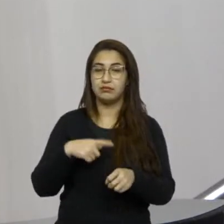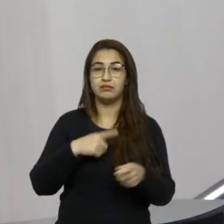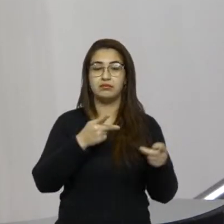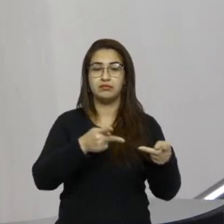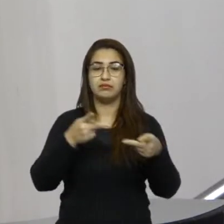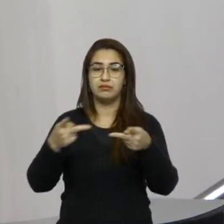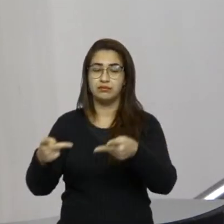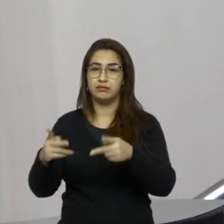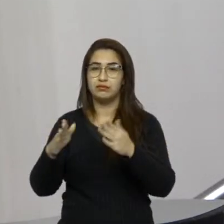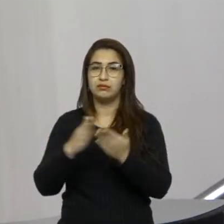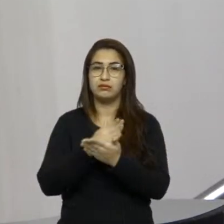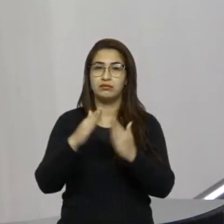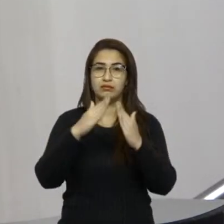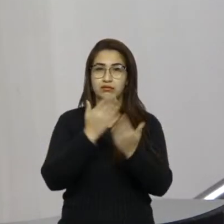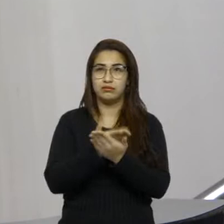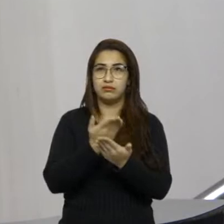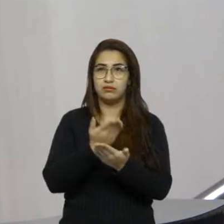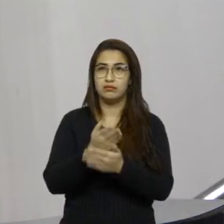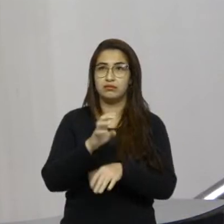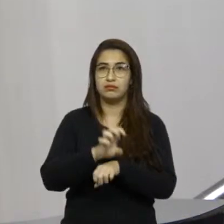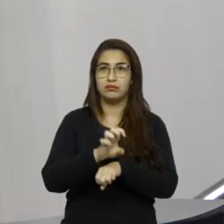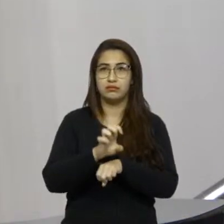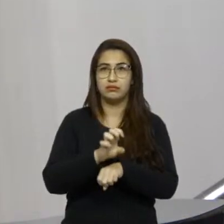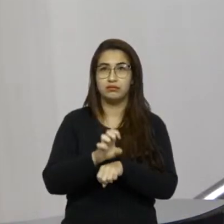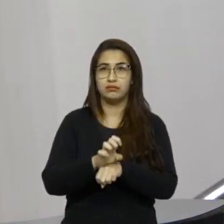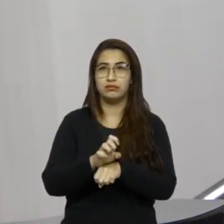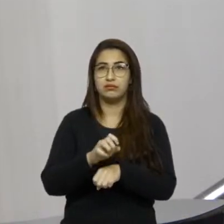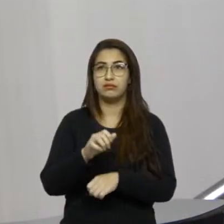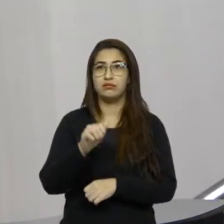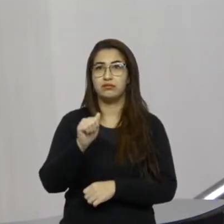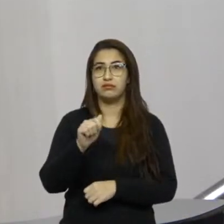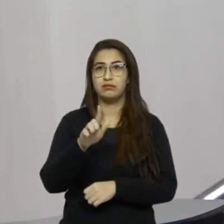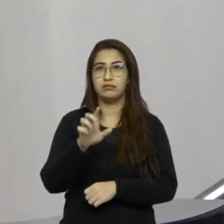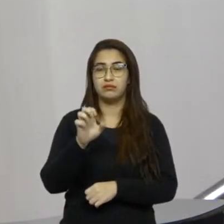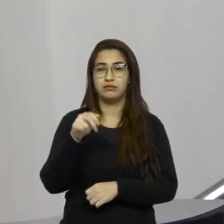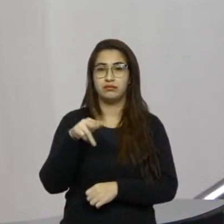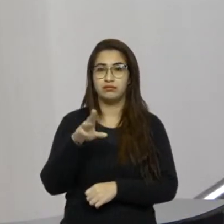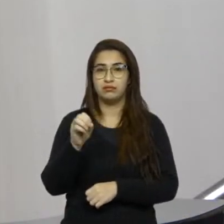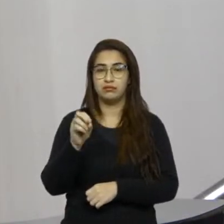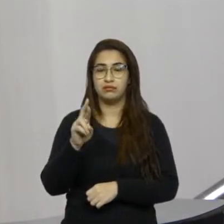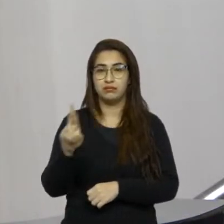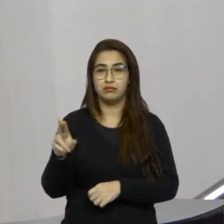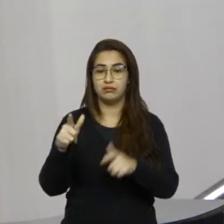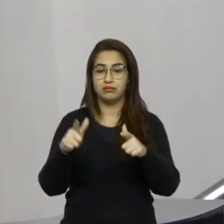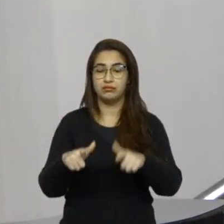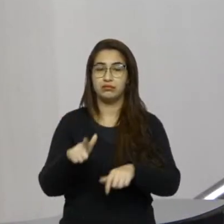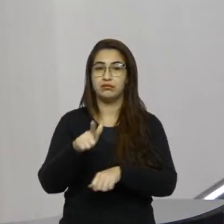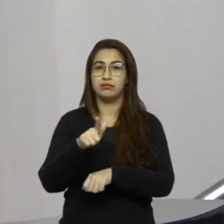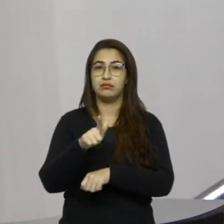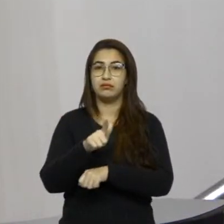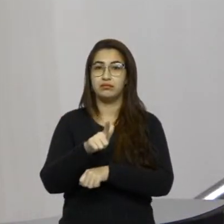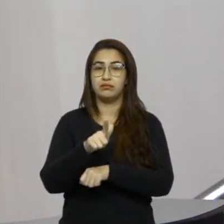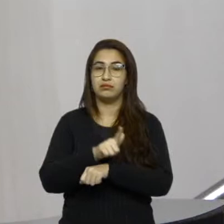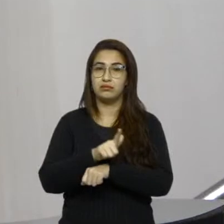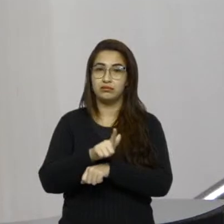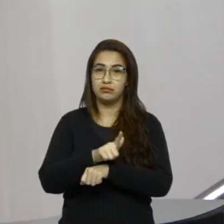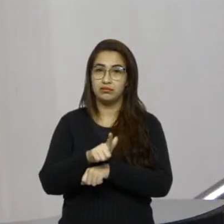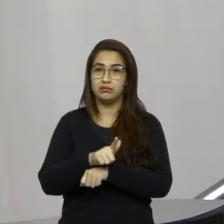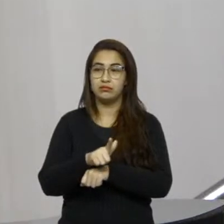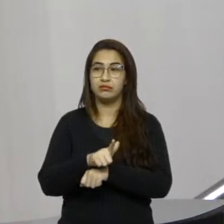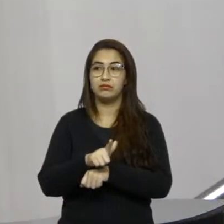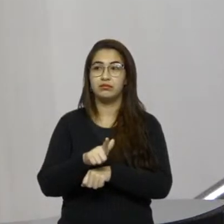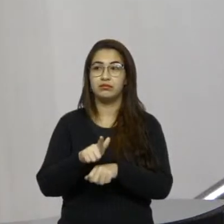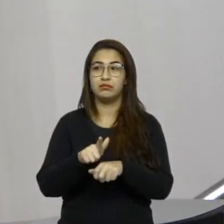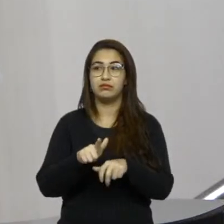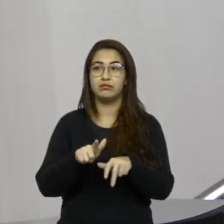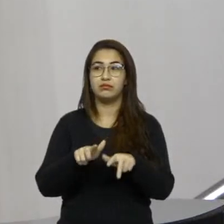estaduais. Tem algumas fotos aí, estive na escola Arnoldo Agenor Zimmermann, no Bela Vista, em Gaspar, não diferente de outras